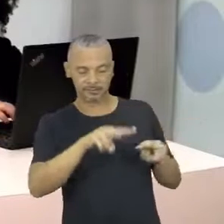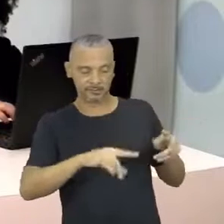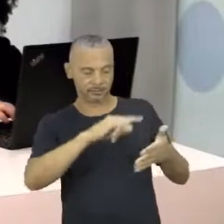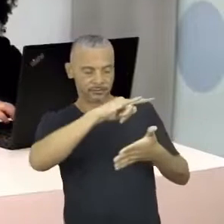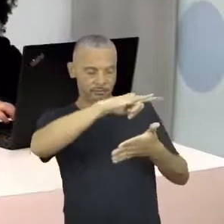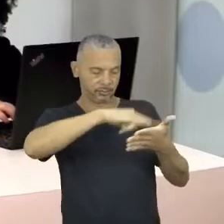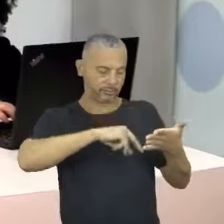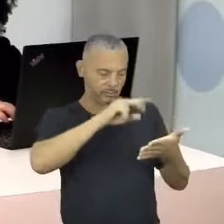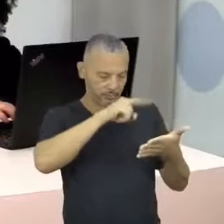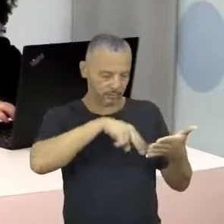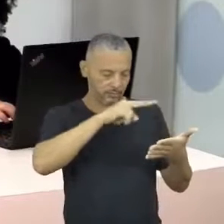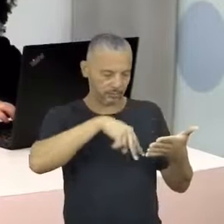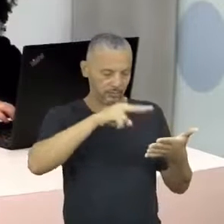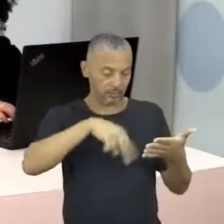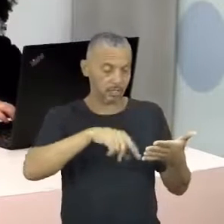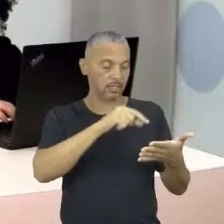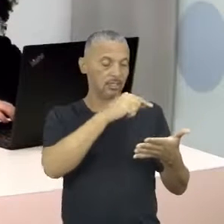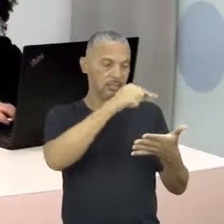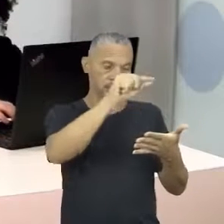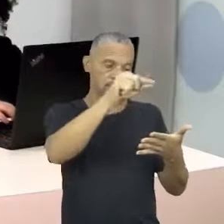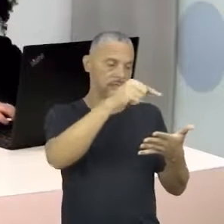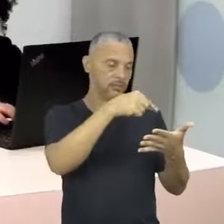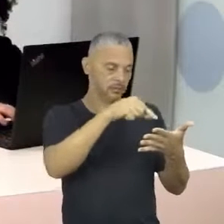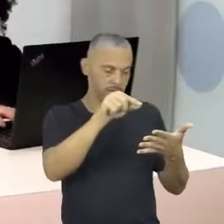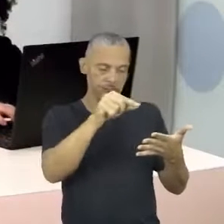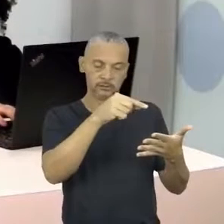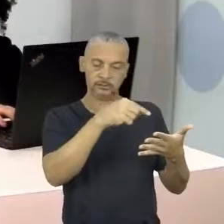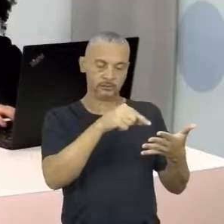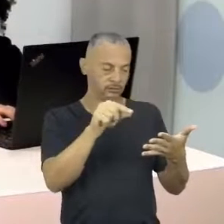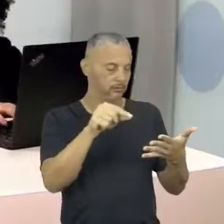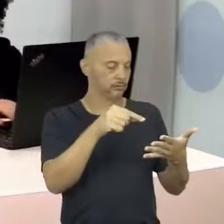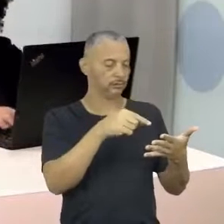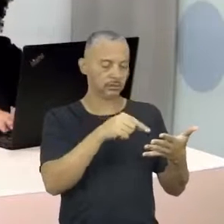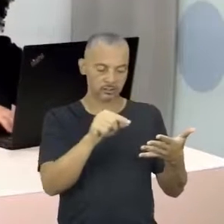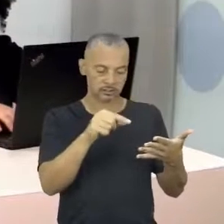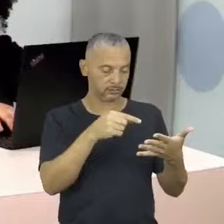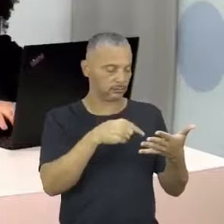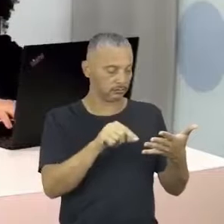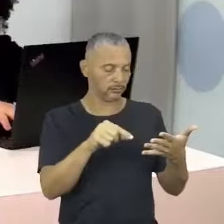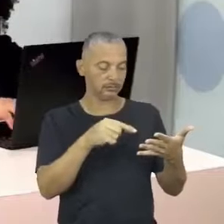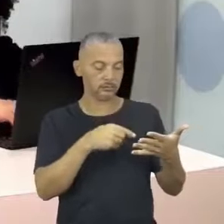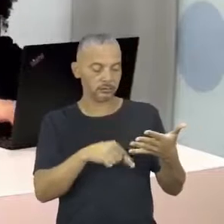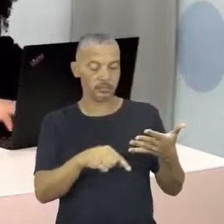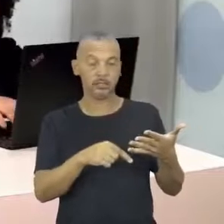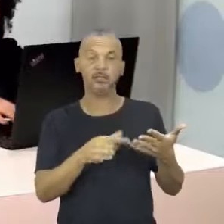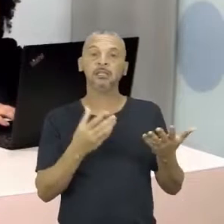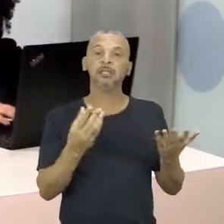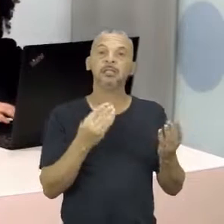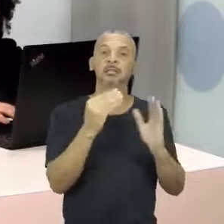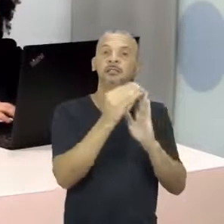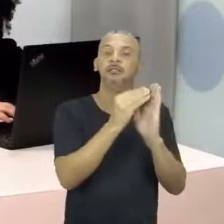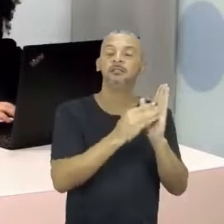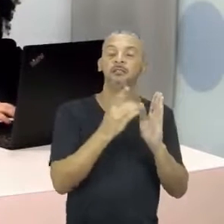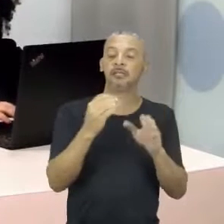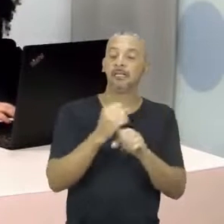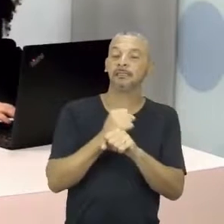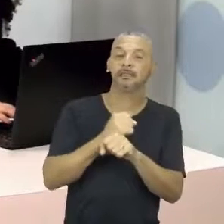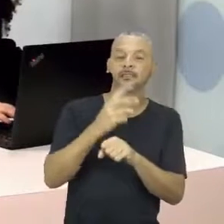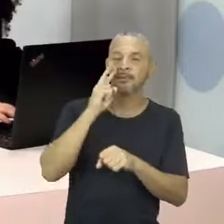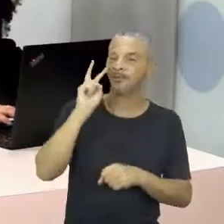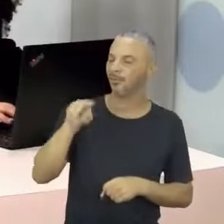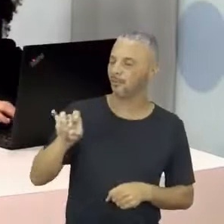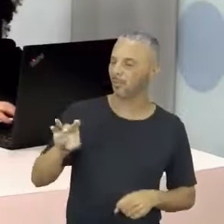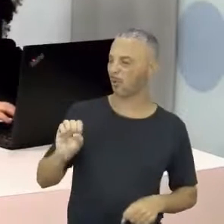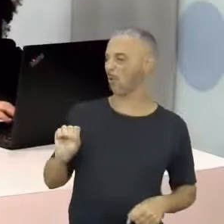aqui da SEDUC, e ele vai verificar lá, você informou que você tem 10 anos de magistério. Quando você anexou a documentação, a gente viu que você só tinha